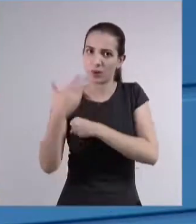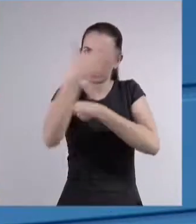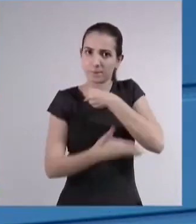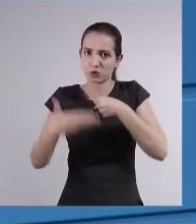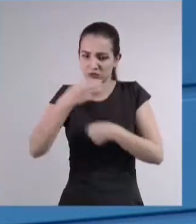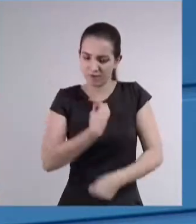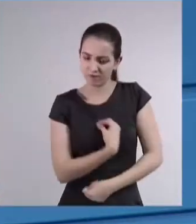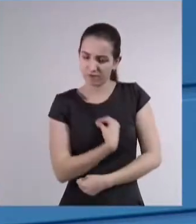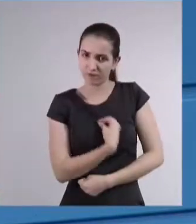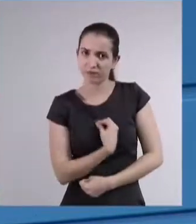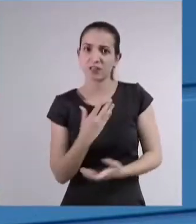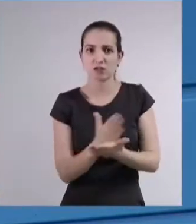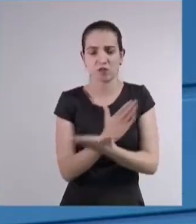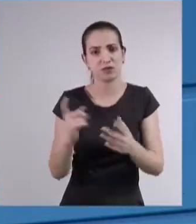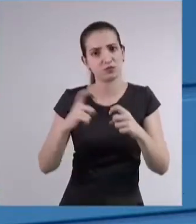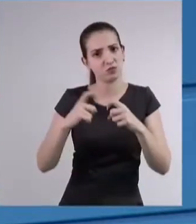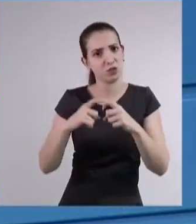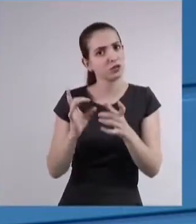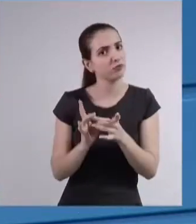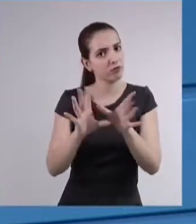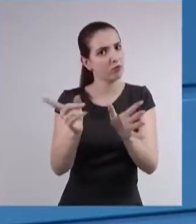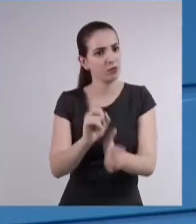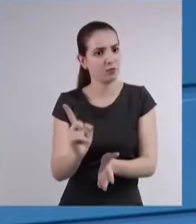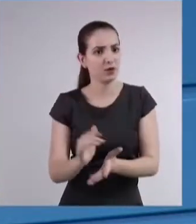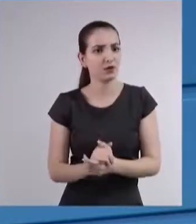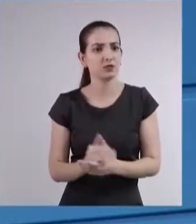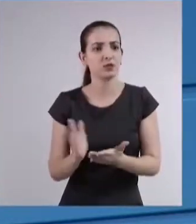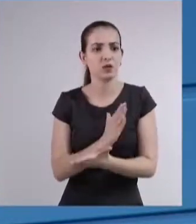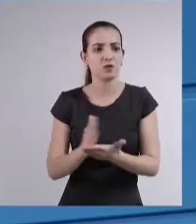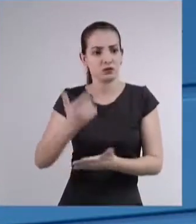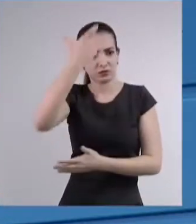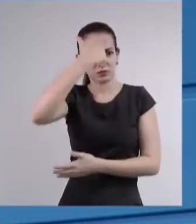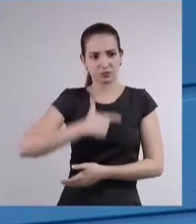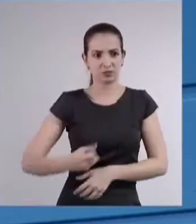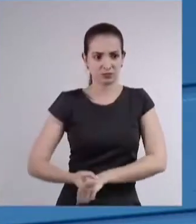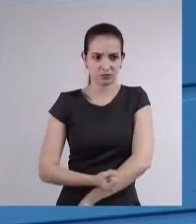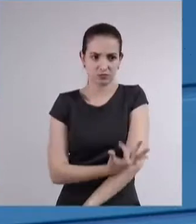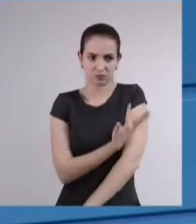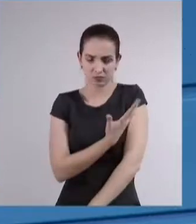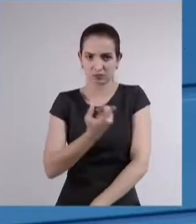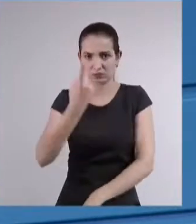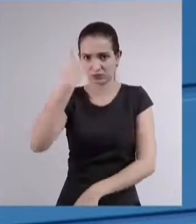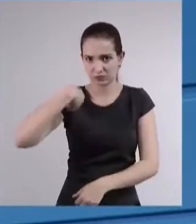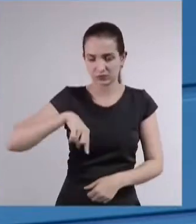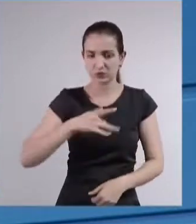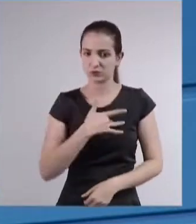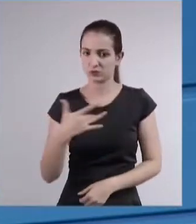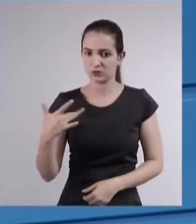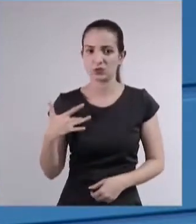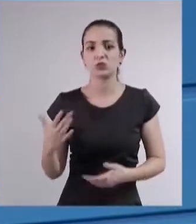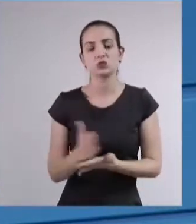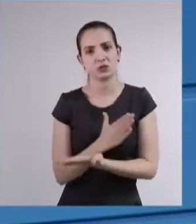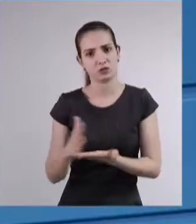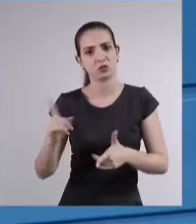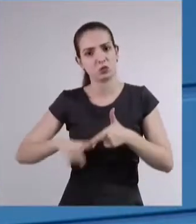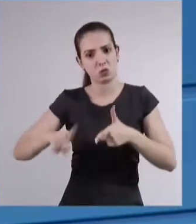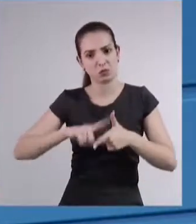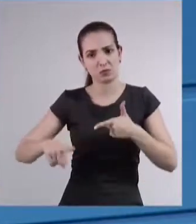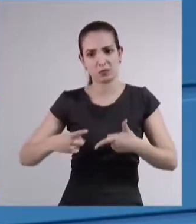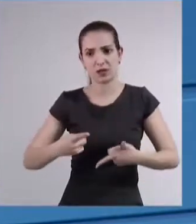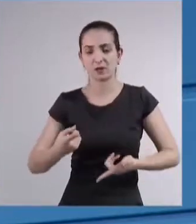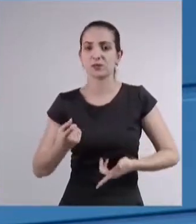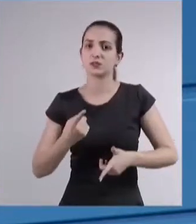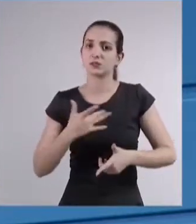vida, né? Talvez os médicos não liberaram para ir. O estado emocional de um debate, obviamente, que pode causar um problema de saúde muito sério, e